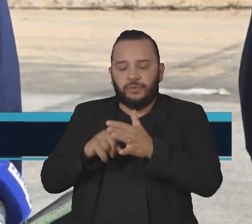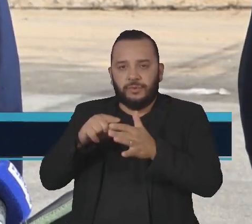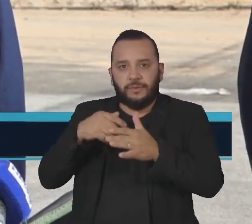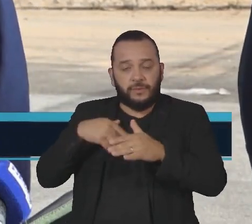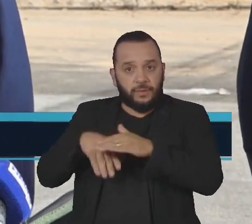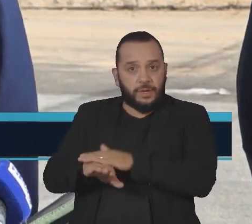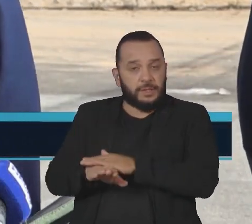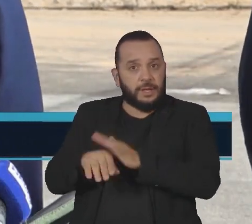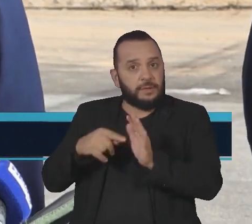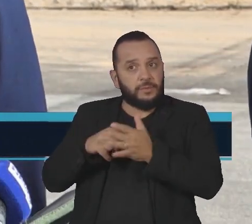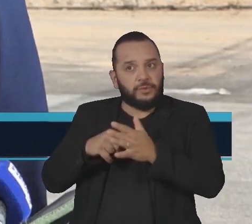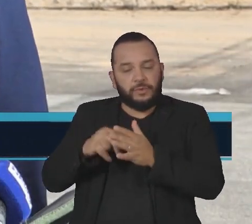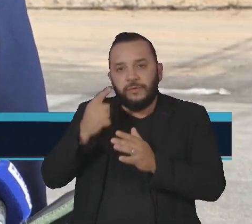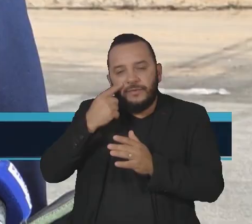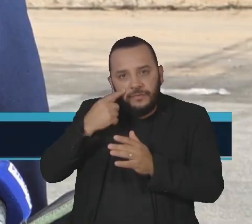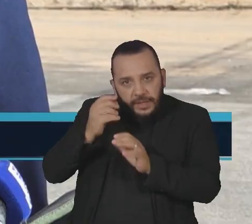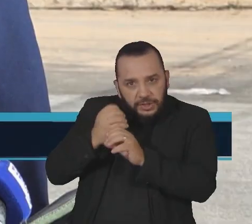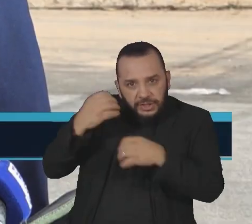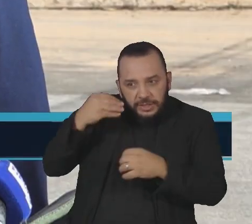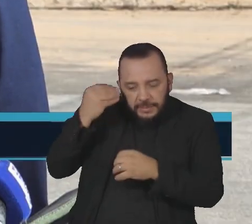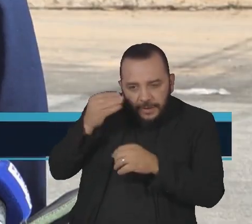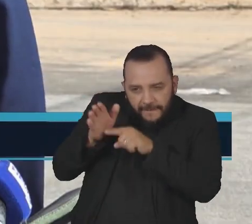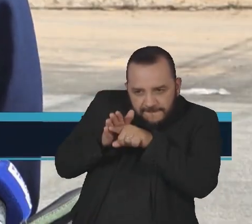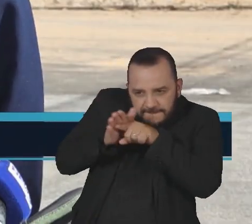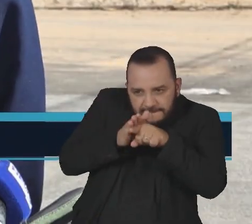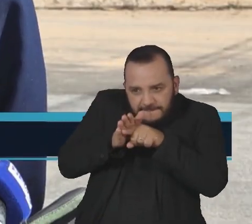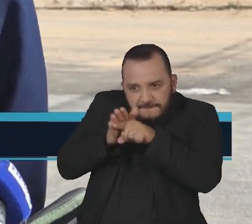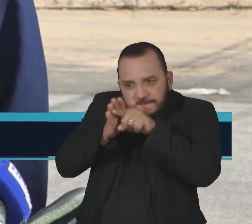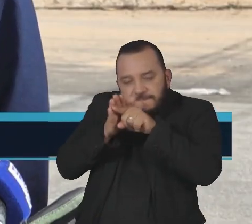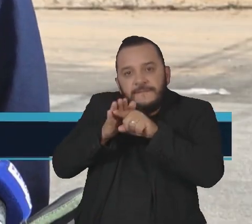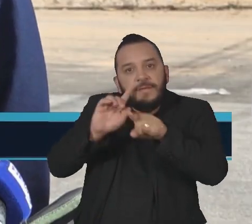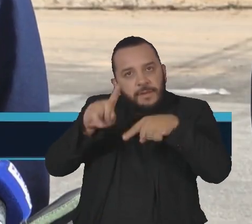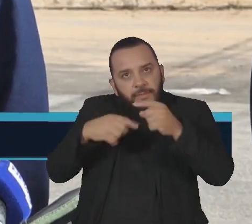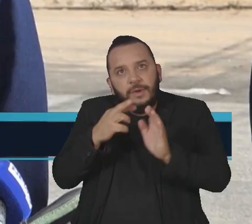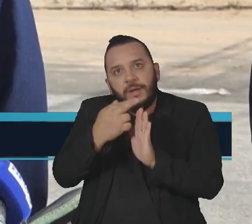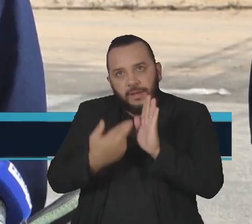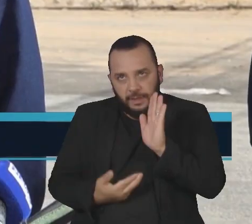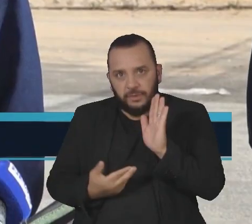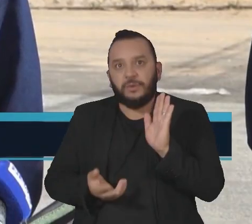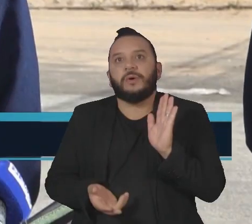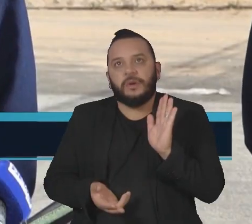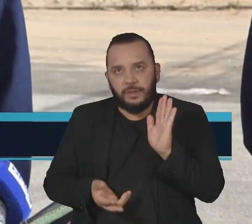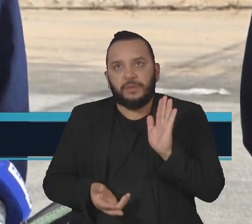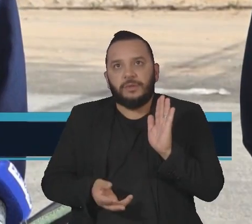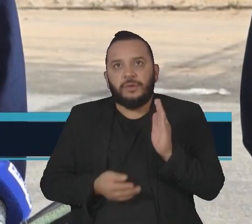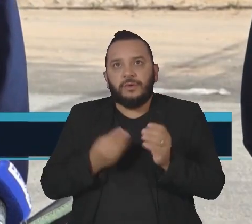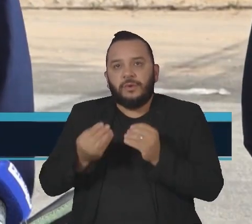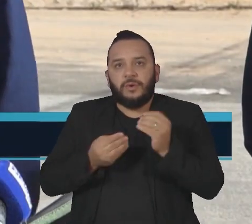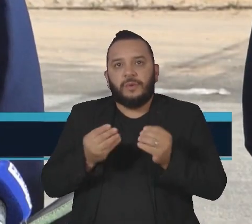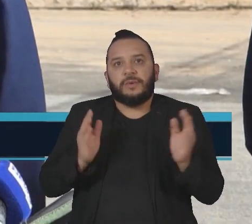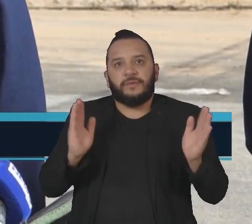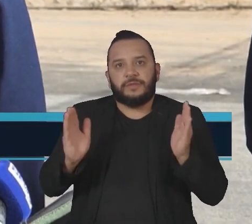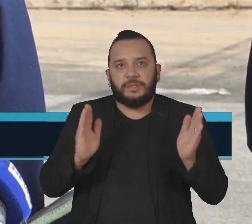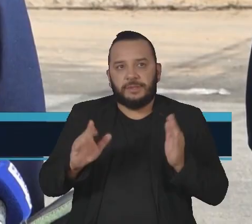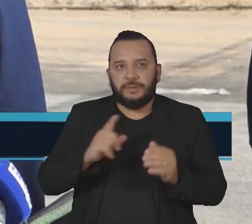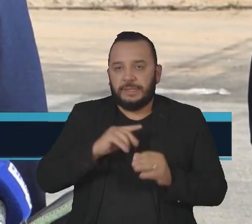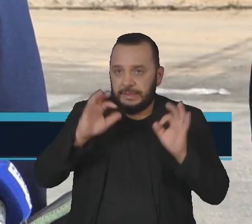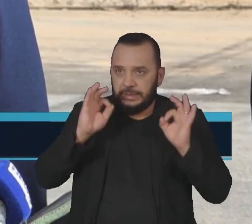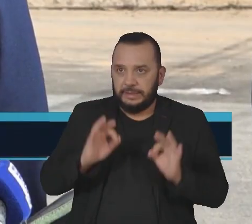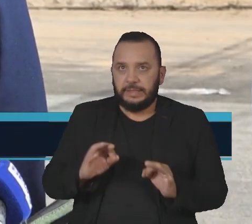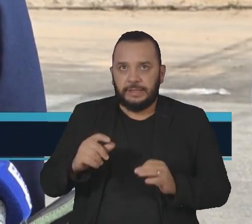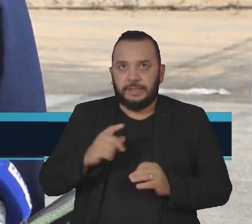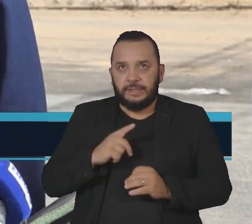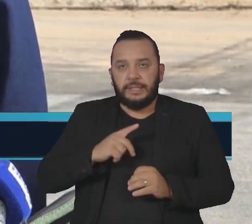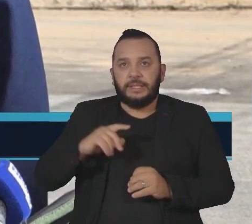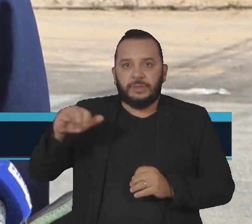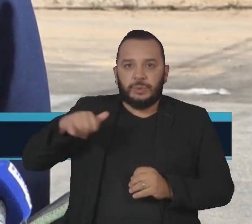nosso pessoal engenheiro qualificado e experiente para emissão de laudo, como uma parte da investigação, para se ter certeza se durante o impacto